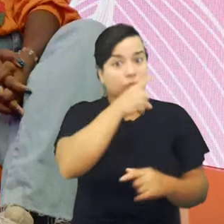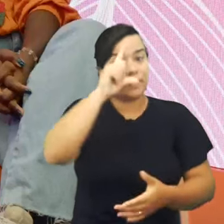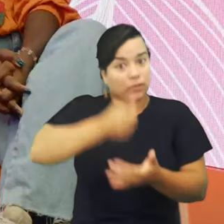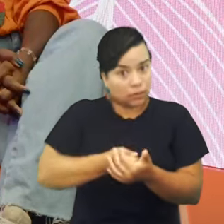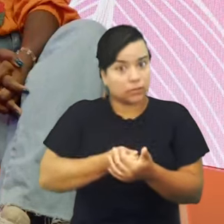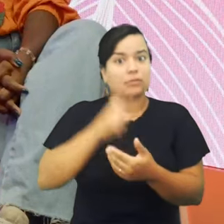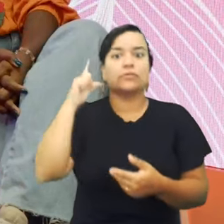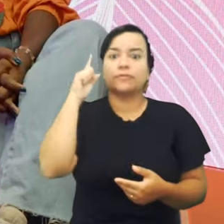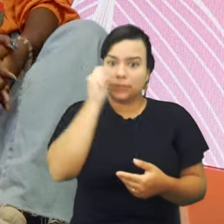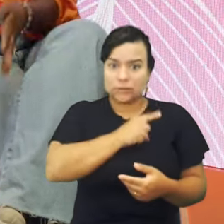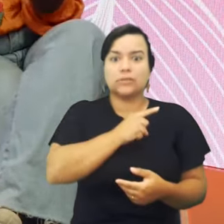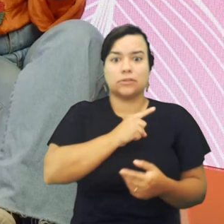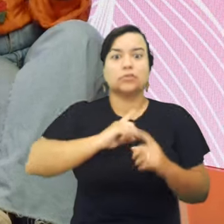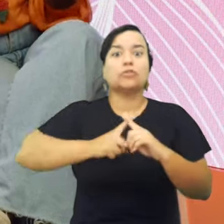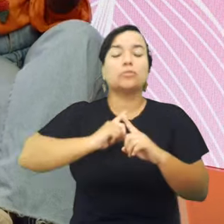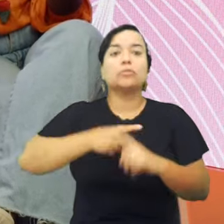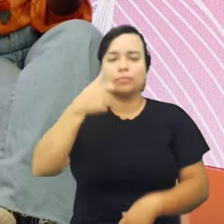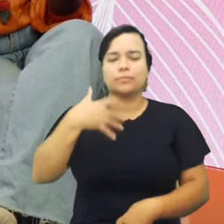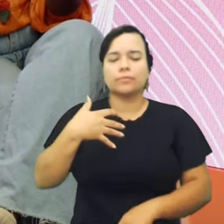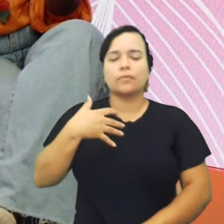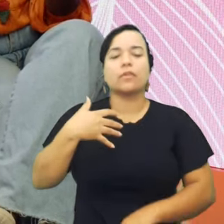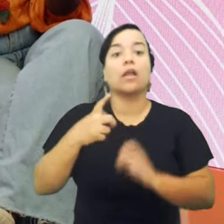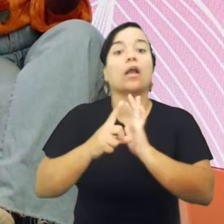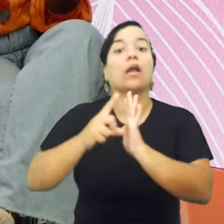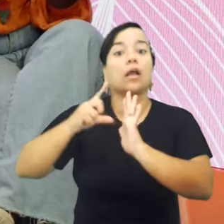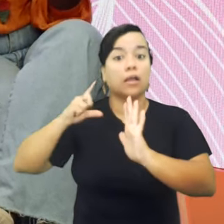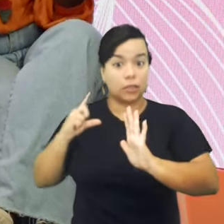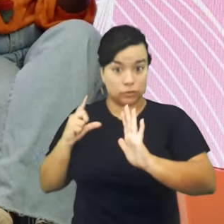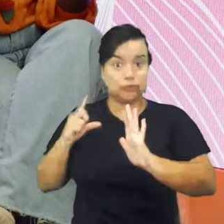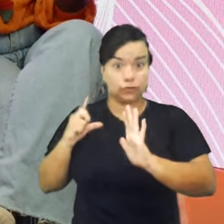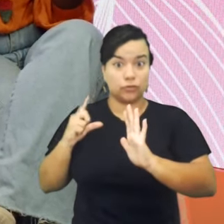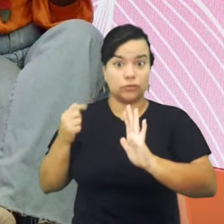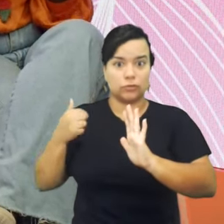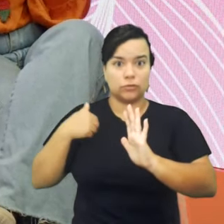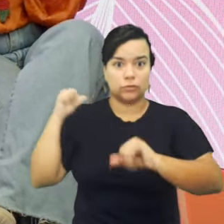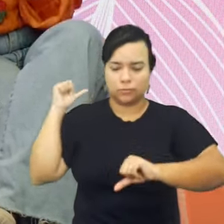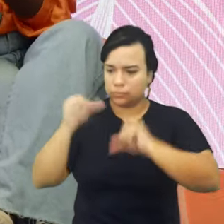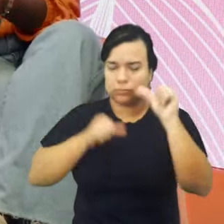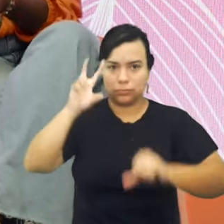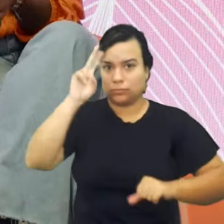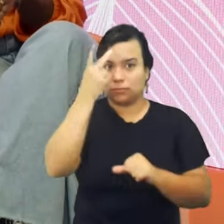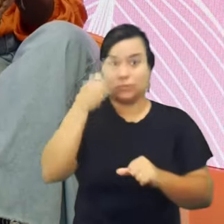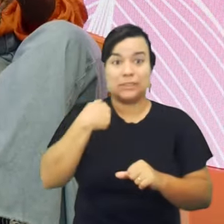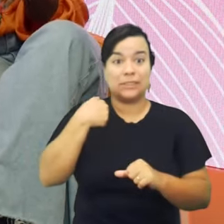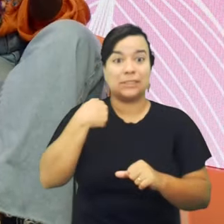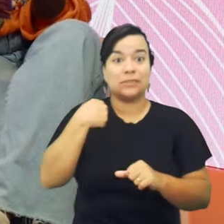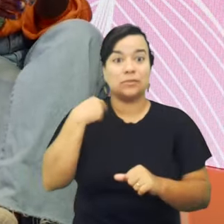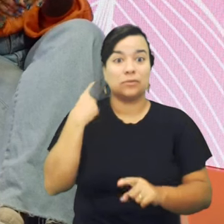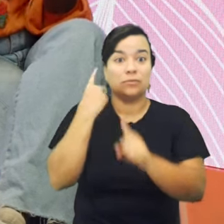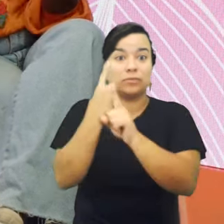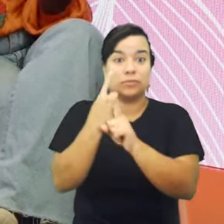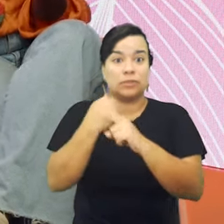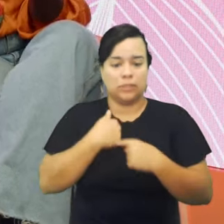E, inclusive, pouco antes de eu realmente largar, eu descobri que eu tava com um nódulo no seio.